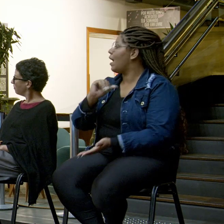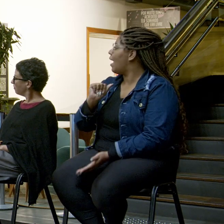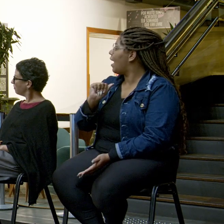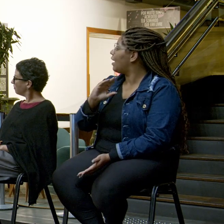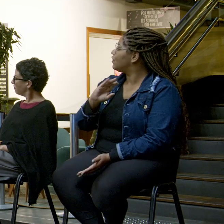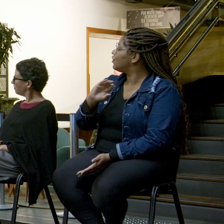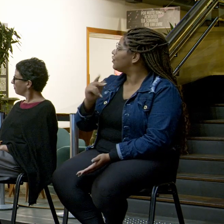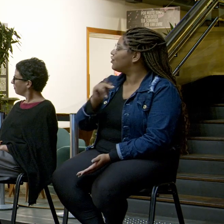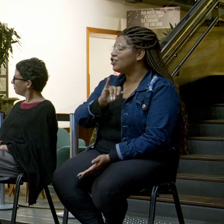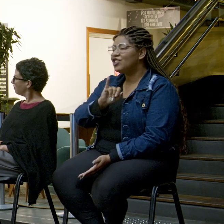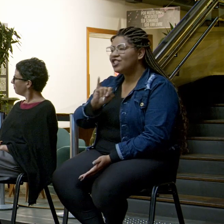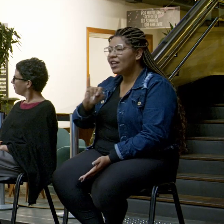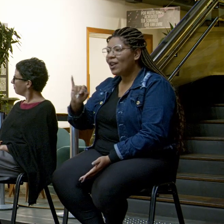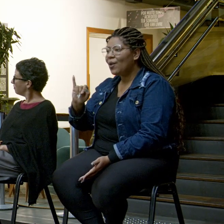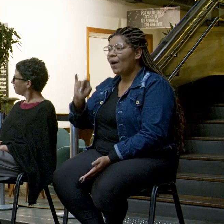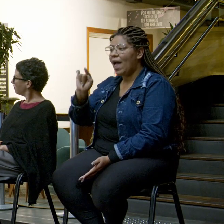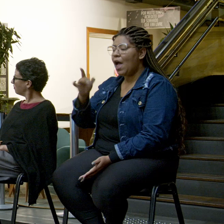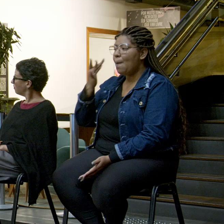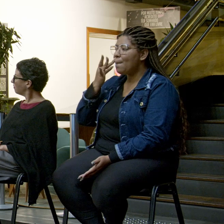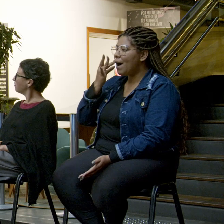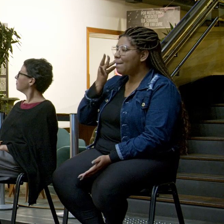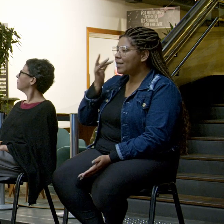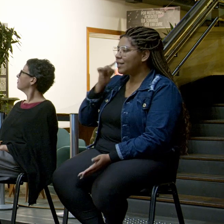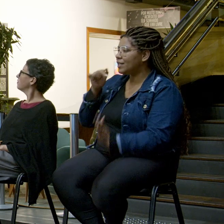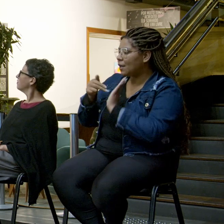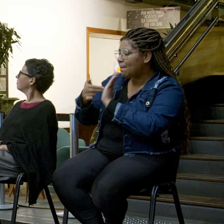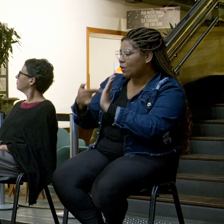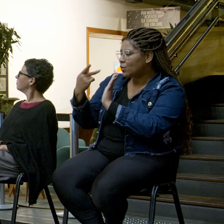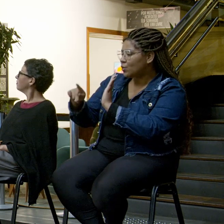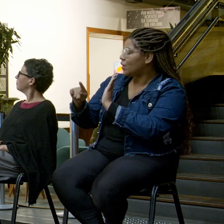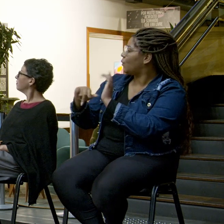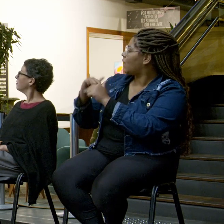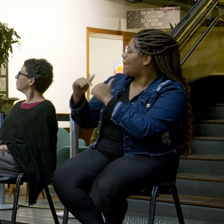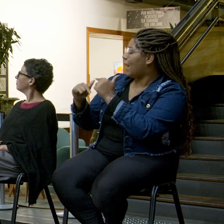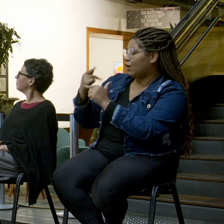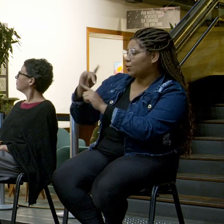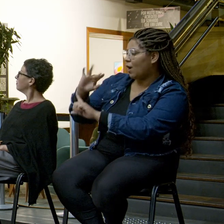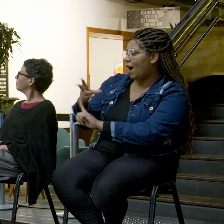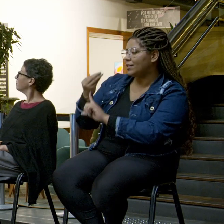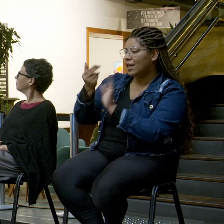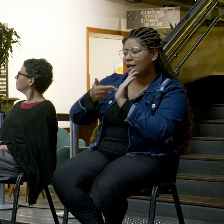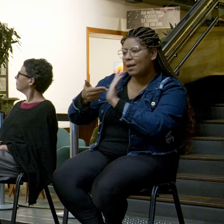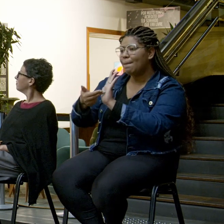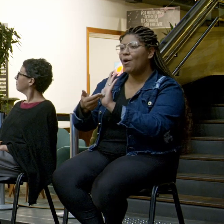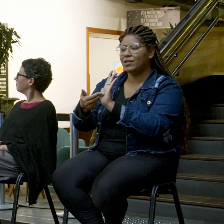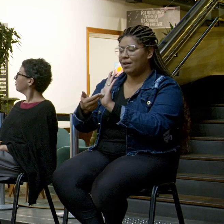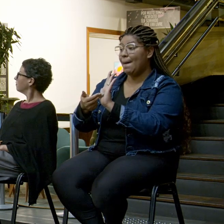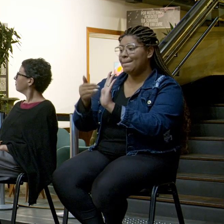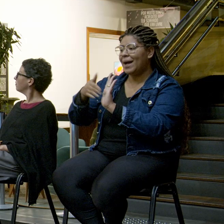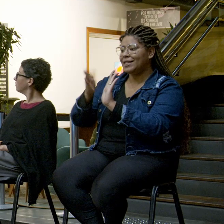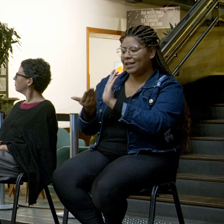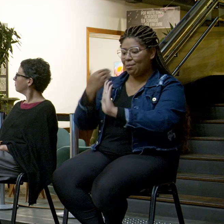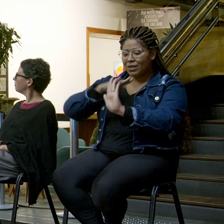Schilo é uma presença interessante no trabalho da Ana, porque a Schilo, acho que revela muito da presença do corpo de quem